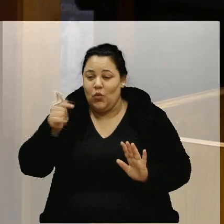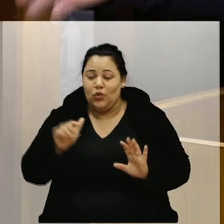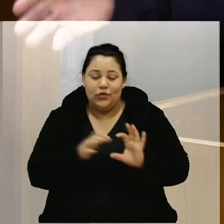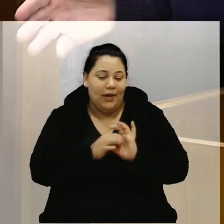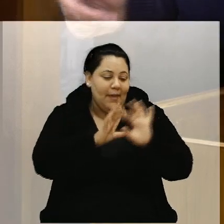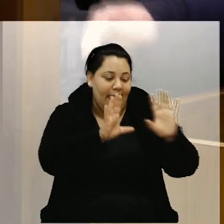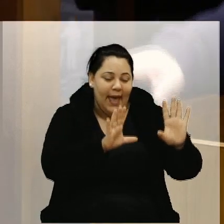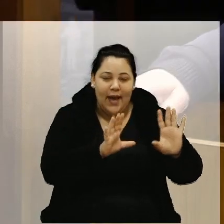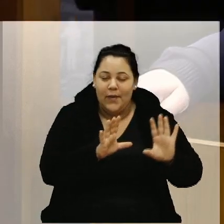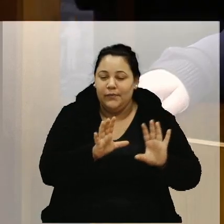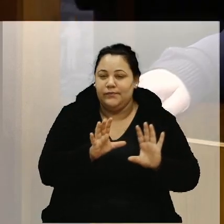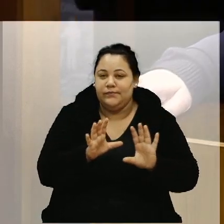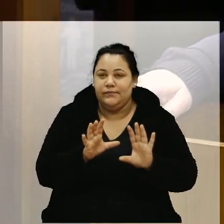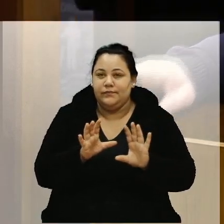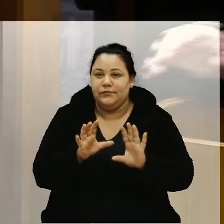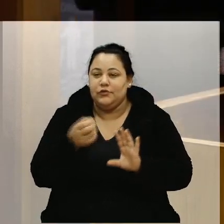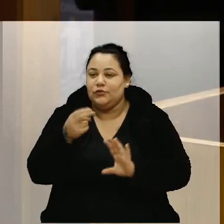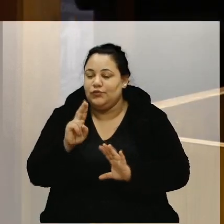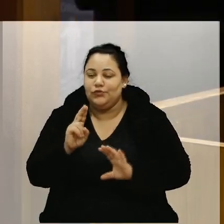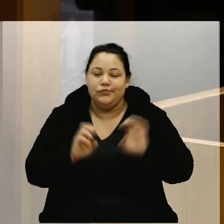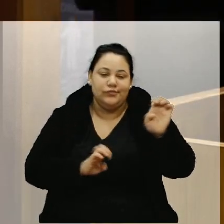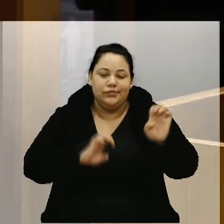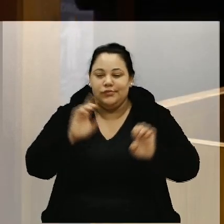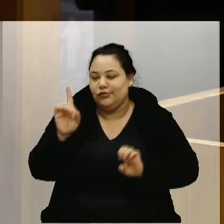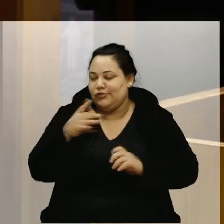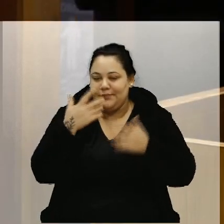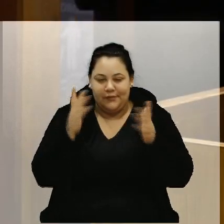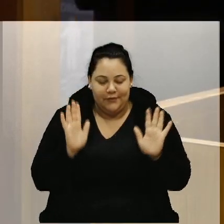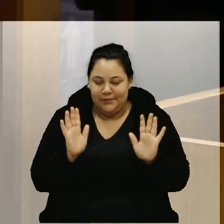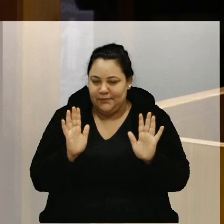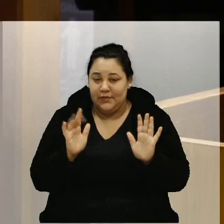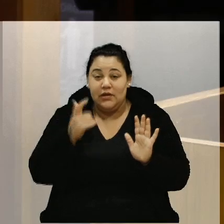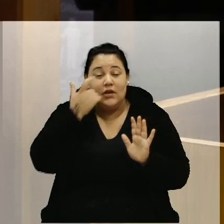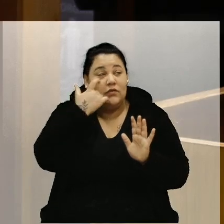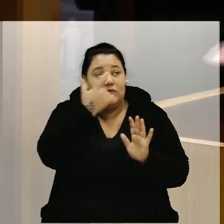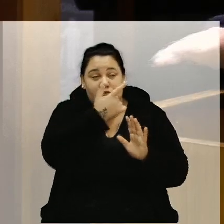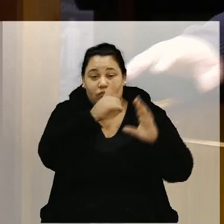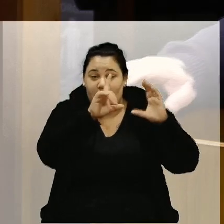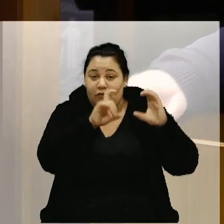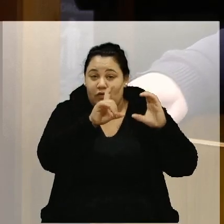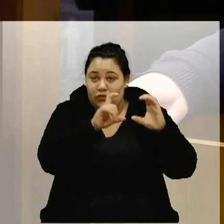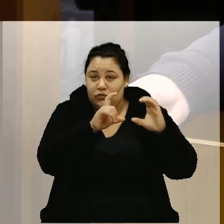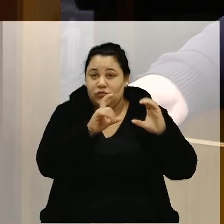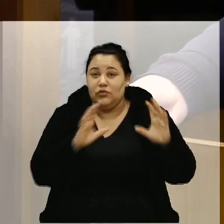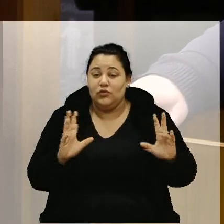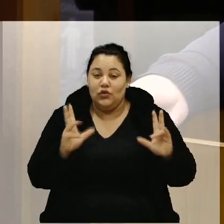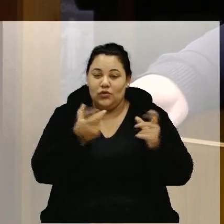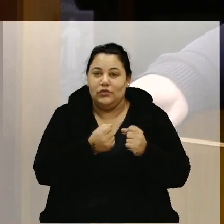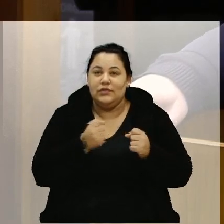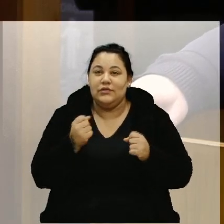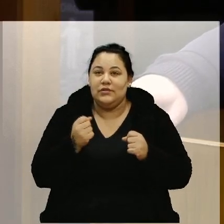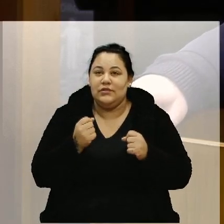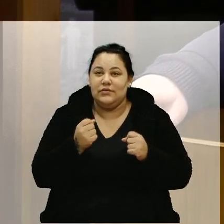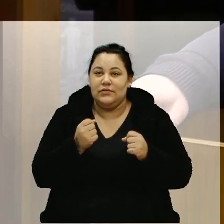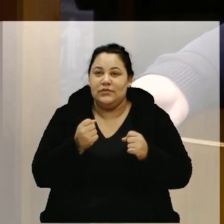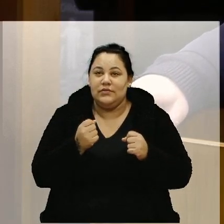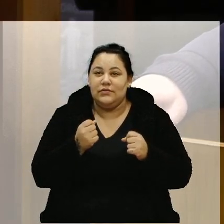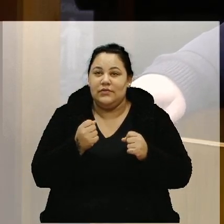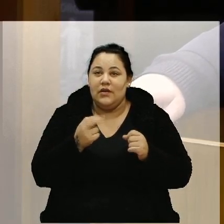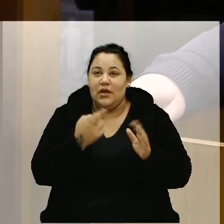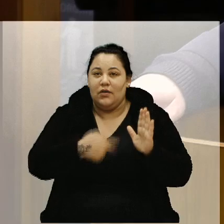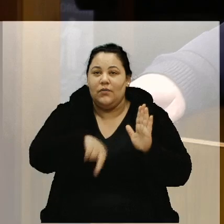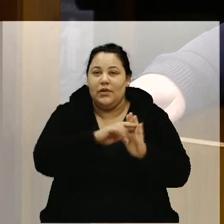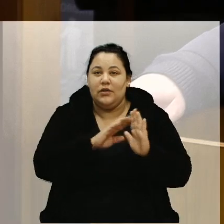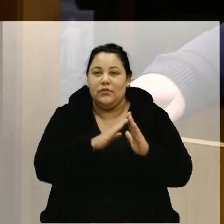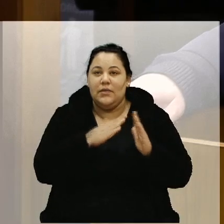o outro de esquerda, de direita, quando eu vejo uma imagem, todos, independente da ideologia, reconstruindo uma escola, uma